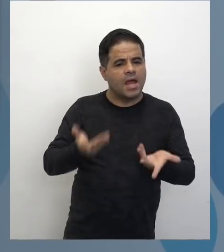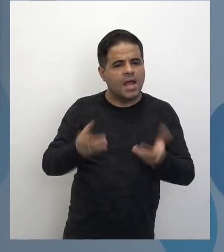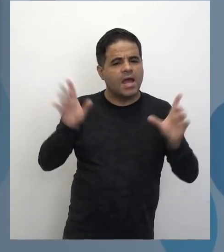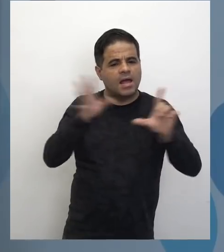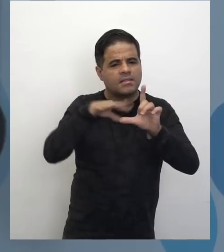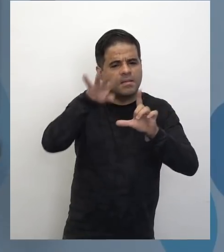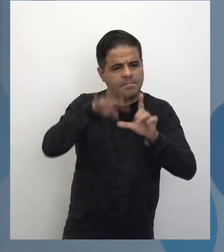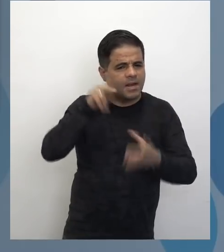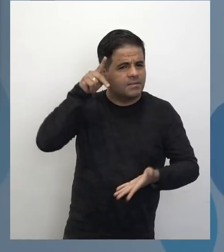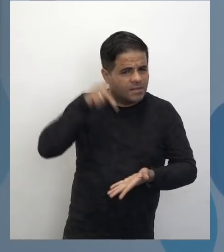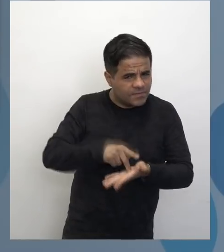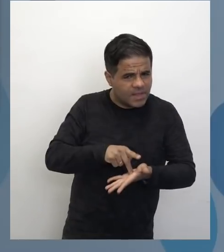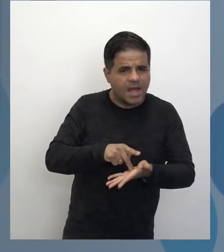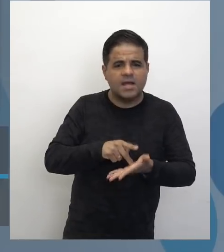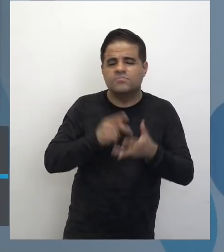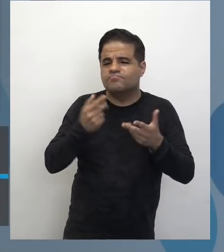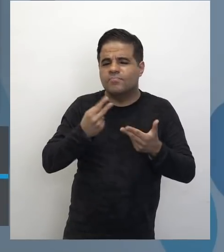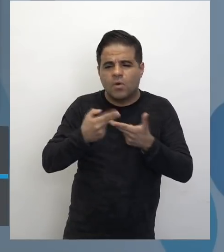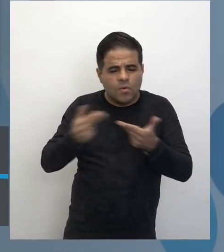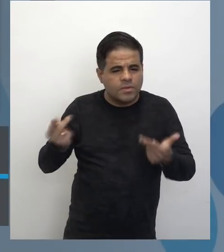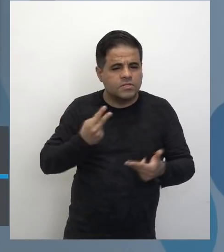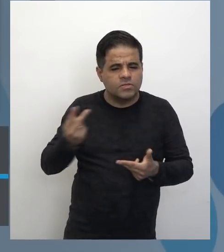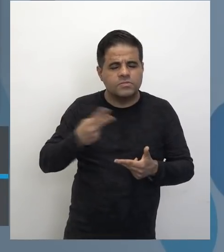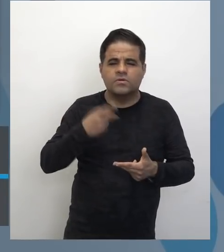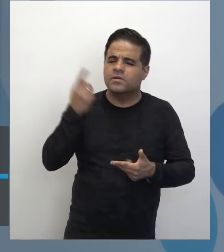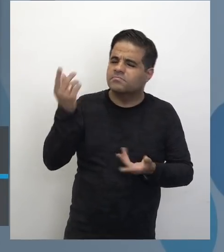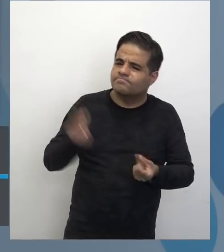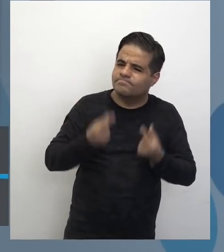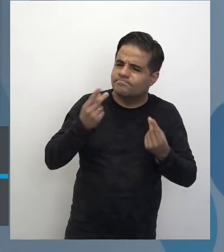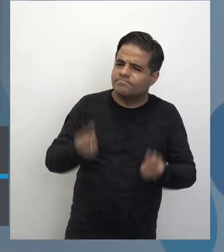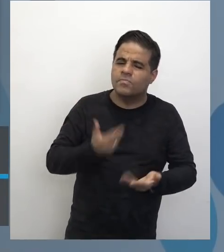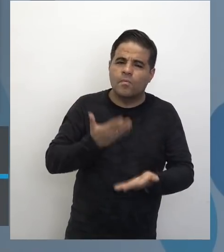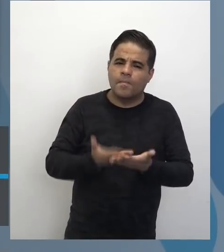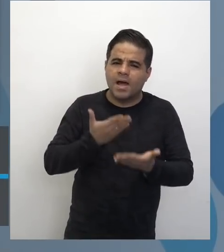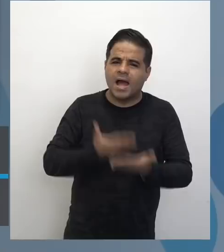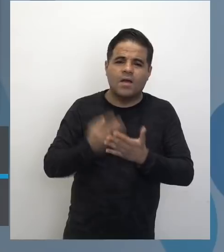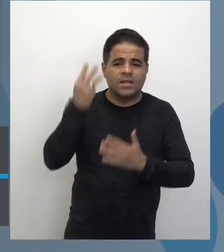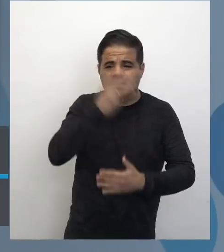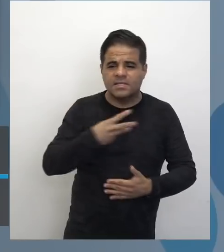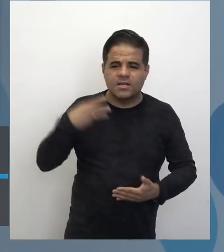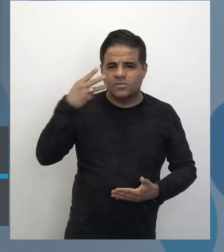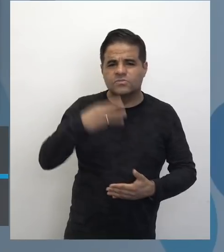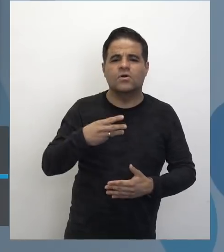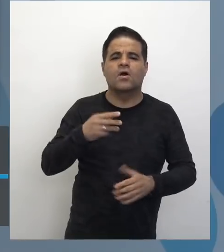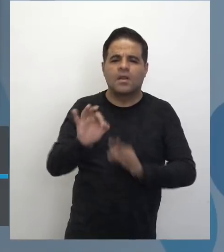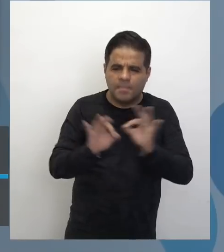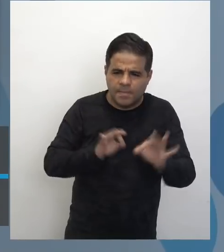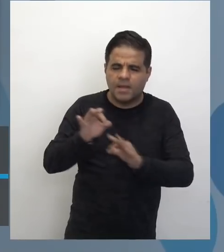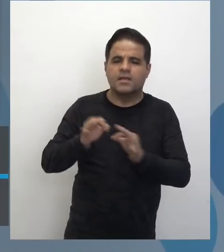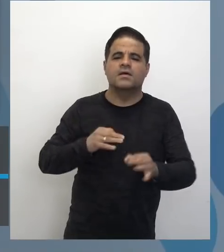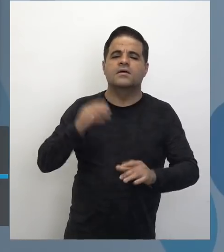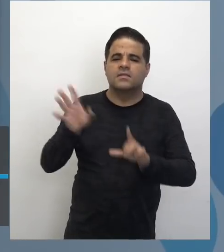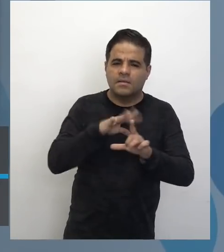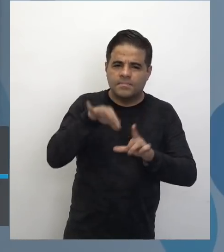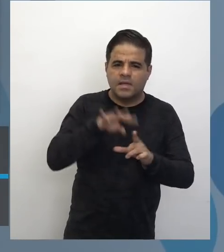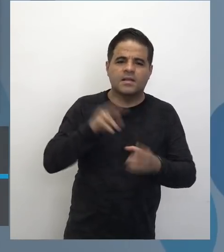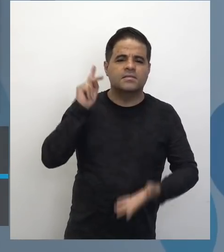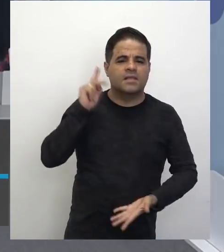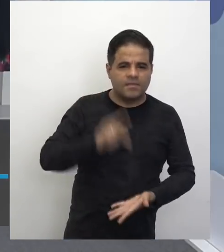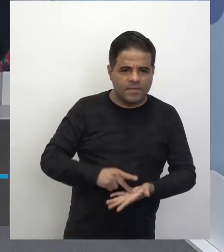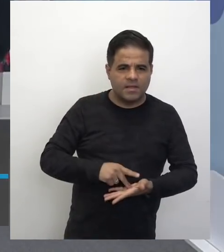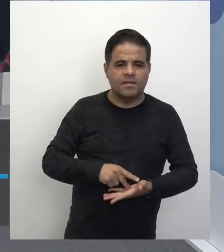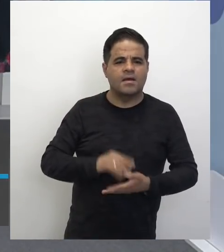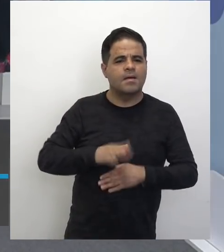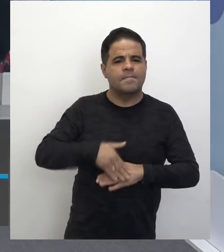coisa que, sei lá, eu e a Juliana, a gente ficou numa aula de 3 horas fazendo e refazendo tabelas da verdade.